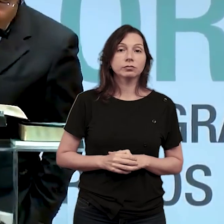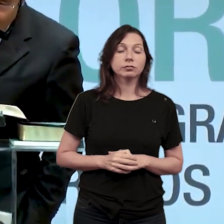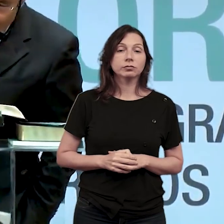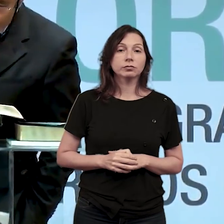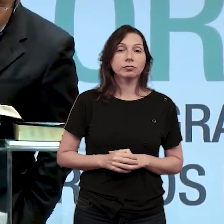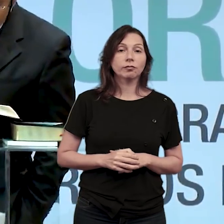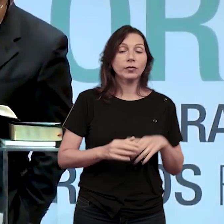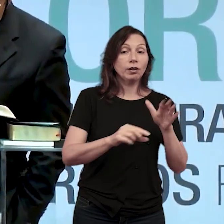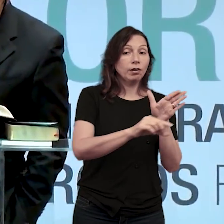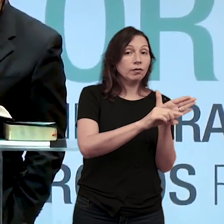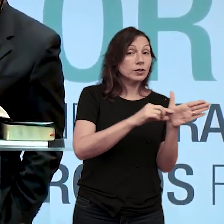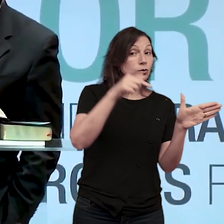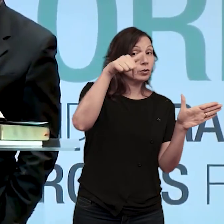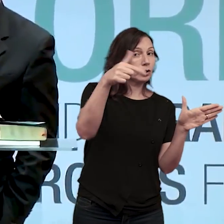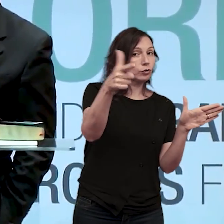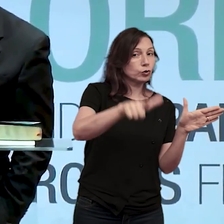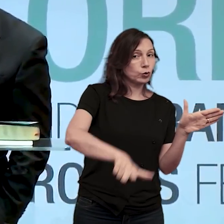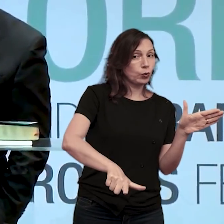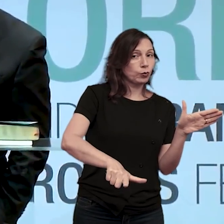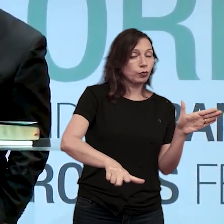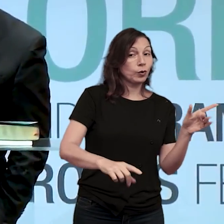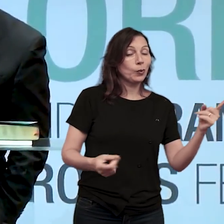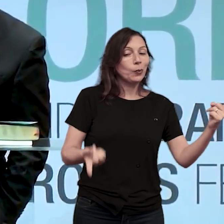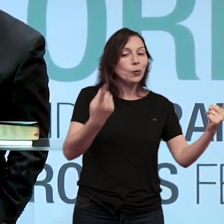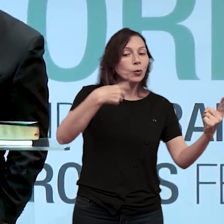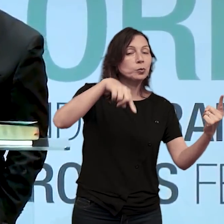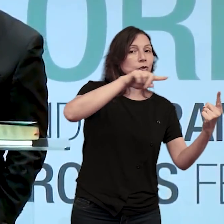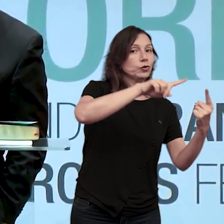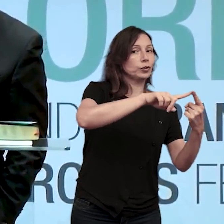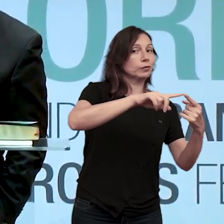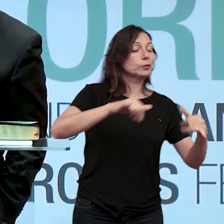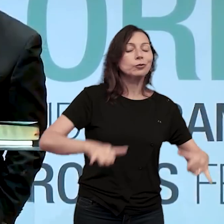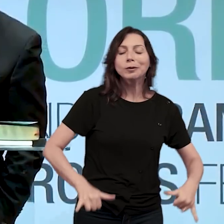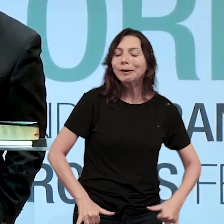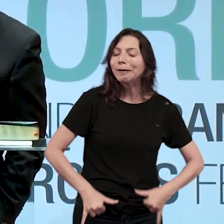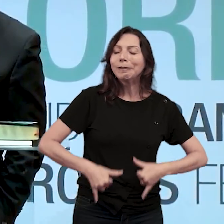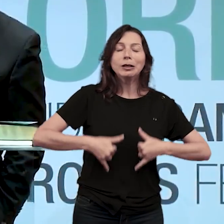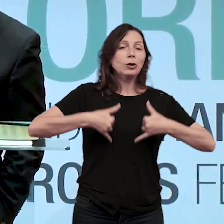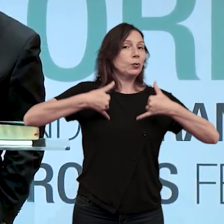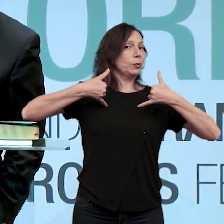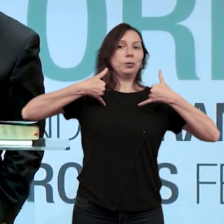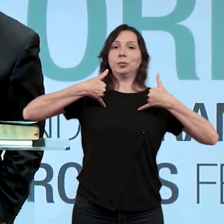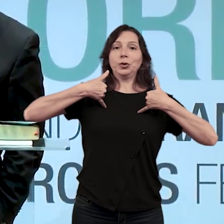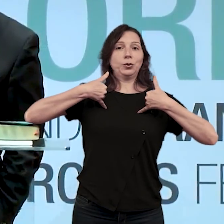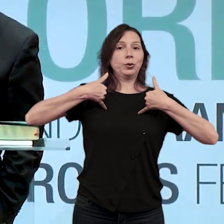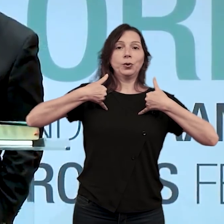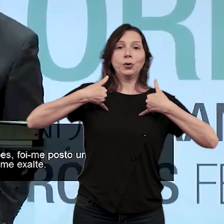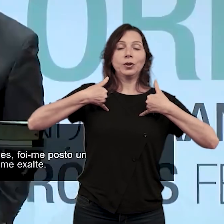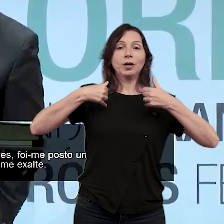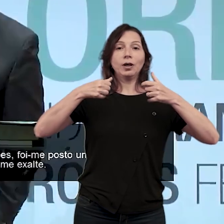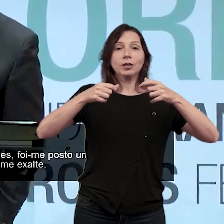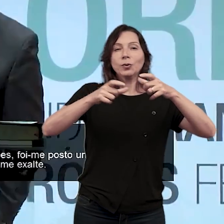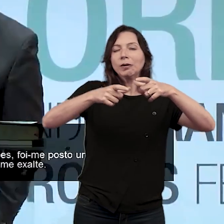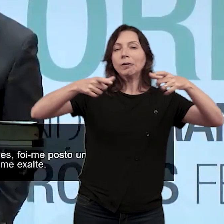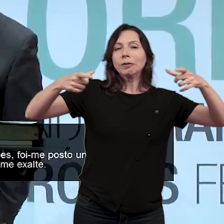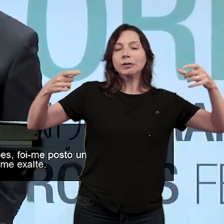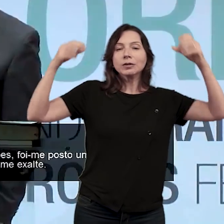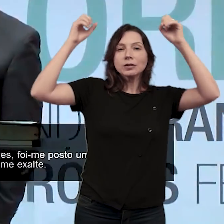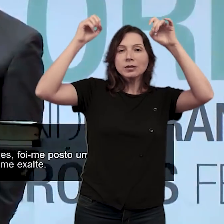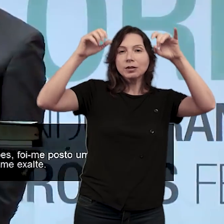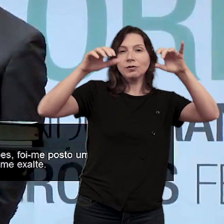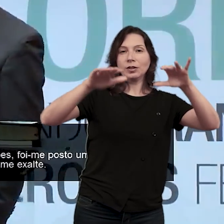Olha comigo o versículo 7 de novo. E para que não me ensoberbecesse com a grandeza das revelações, foi-me posto um espinho na carne, mensageiro